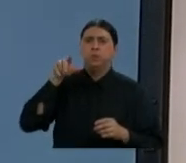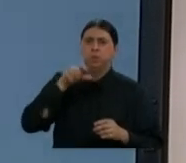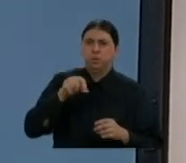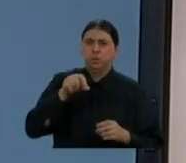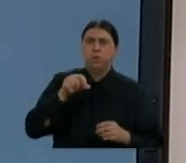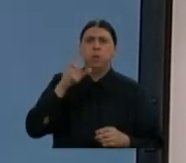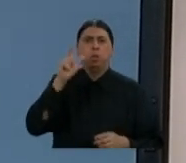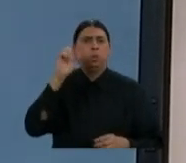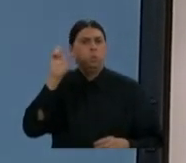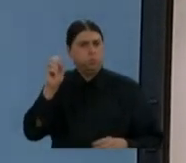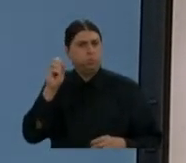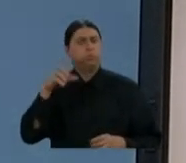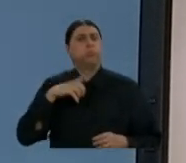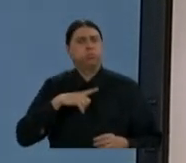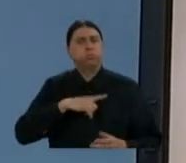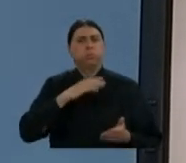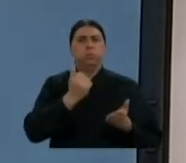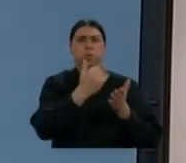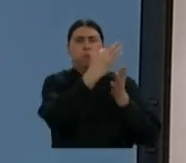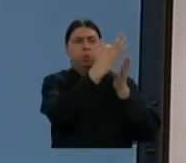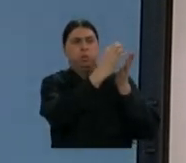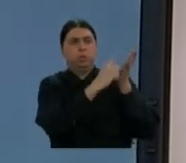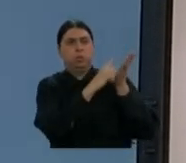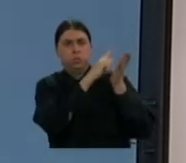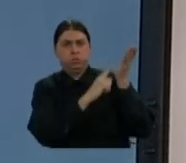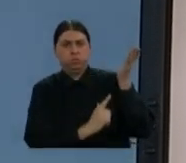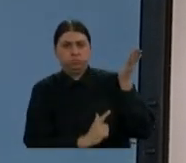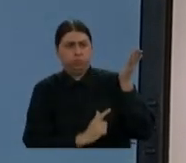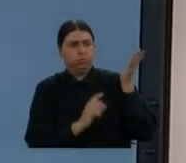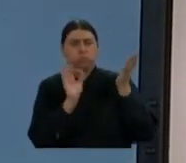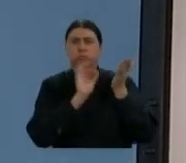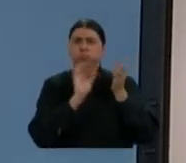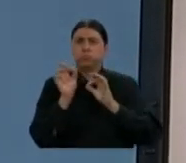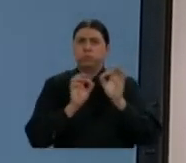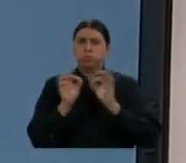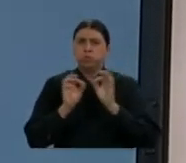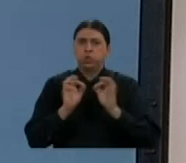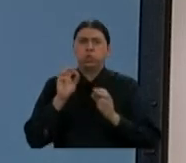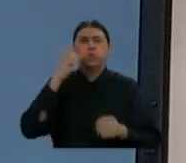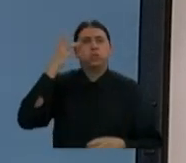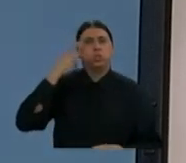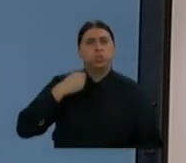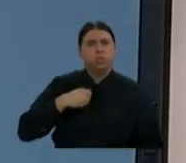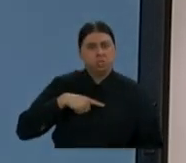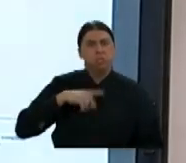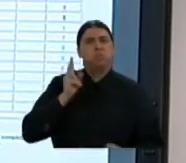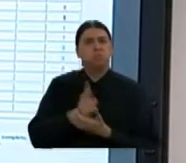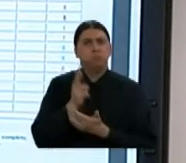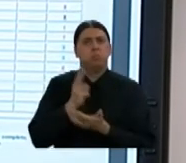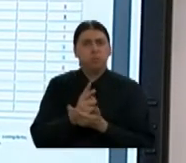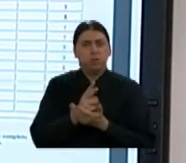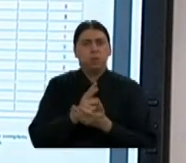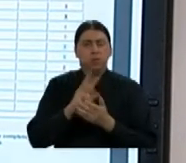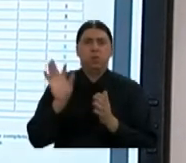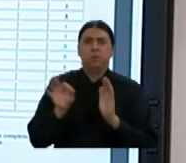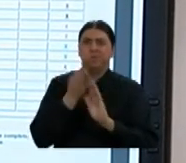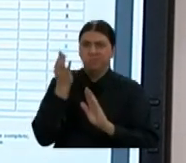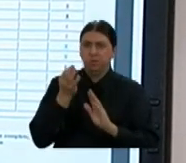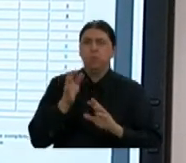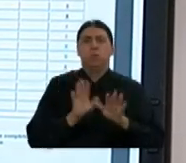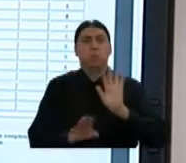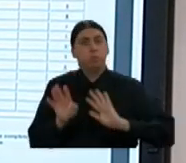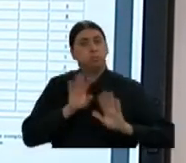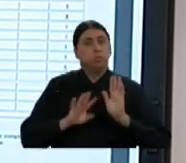a planilha que ela está sendo atualizada diariamente conforme a situação